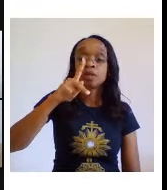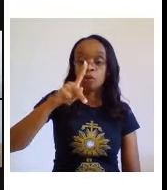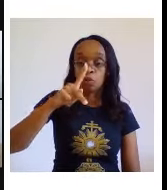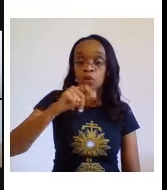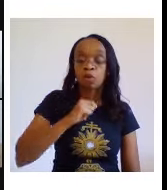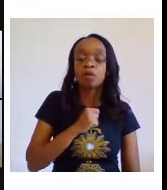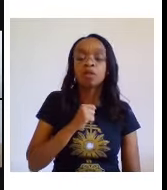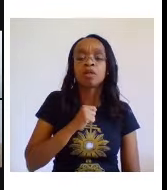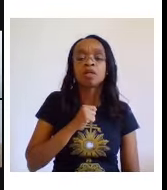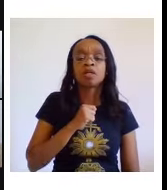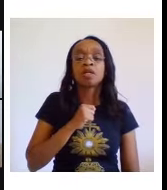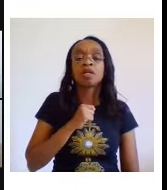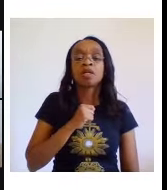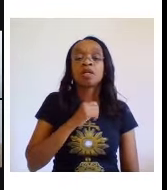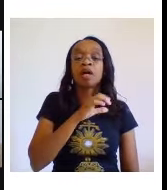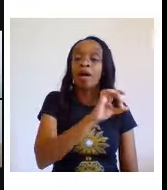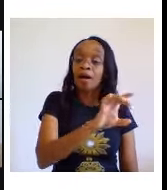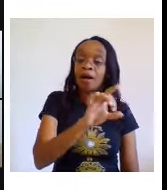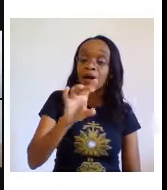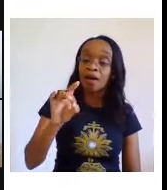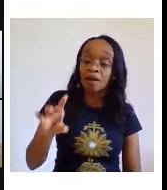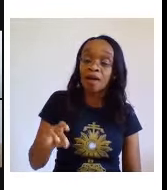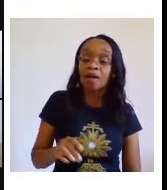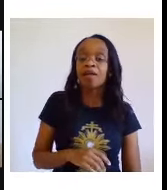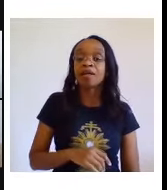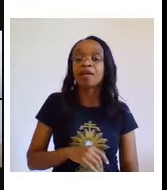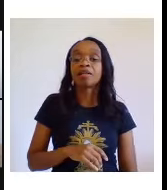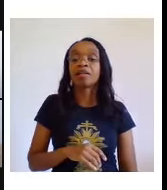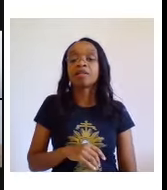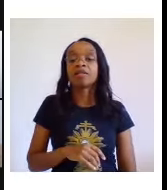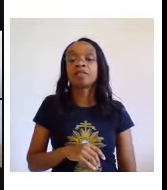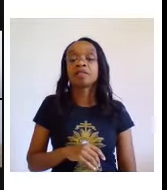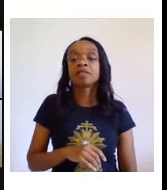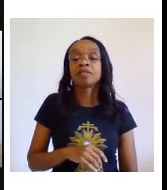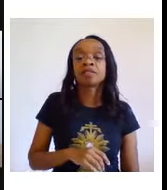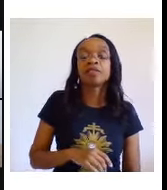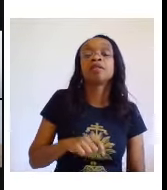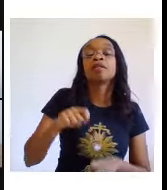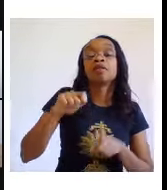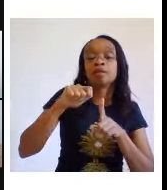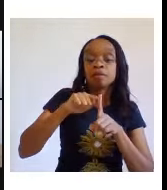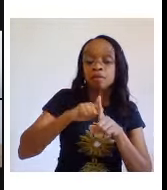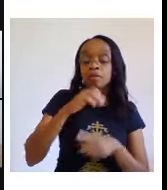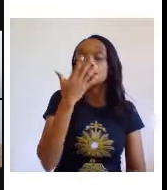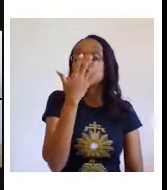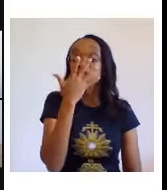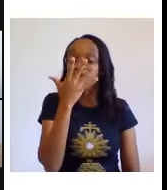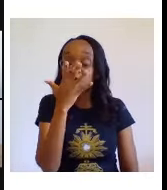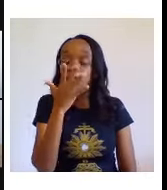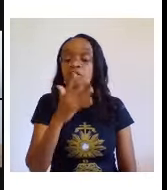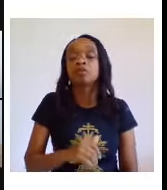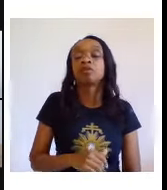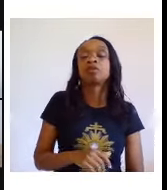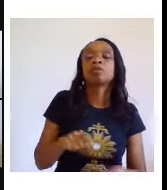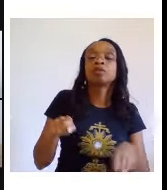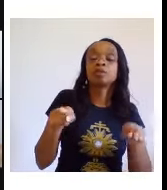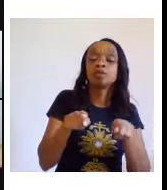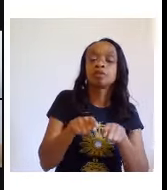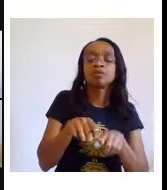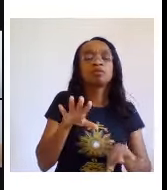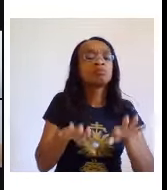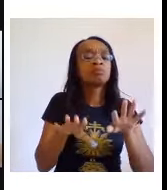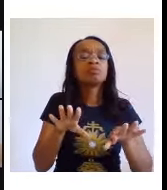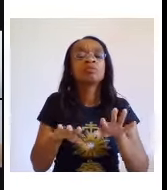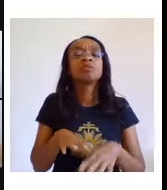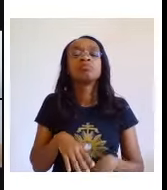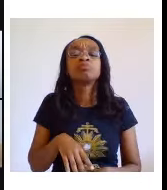e em março deve sair um outro sobre as ações que as pessoas podem fazer. Como é essas divisões